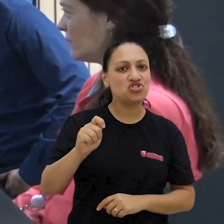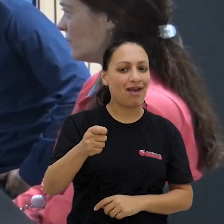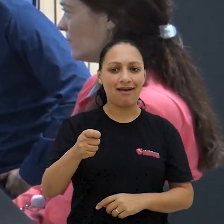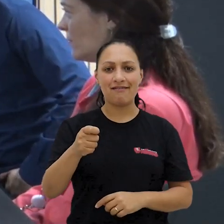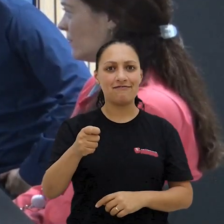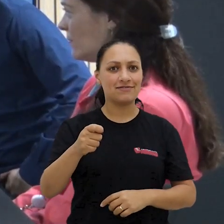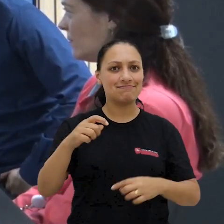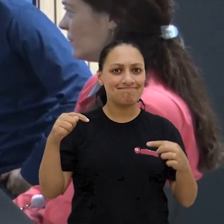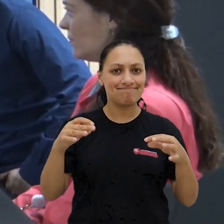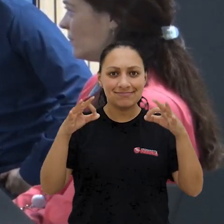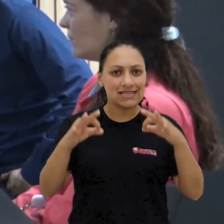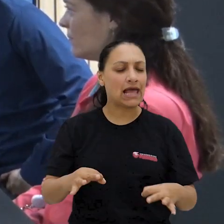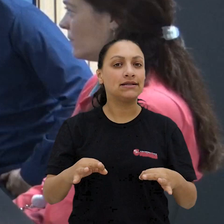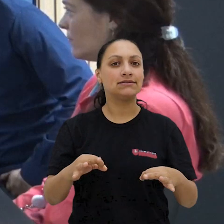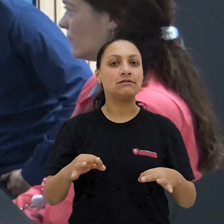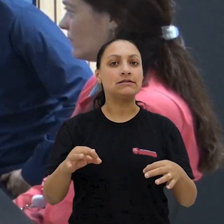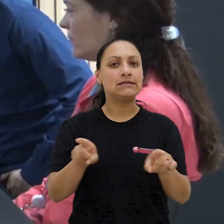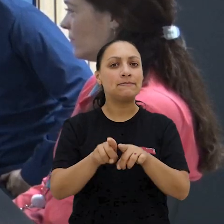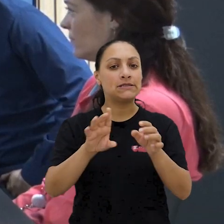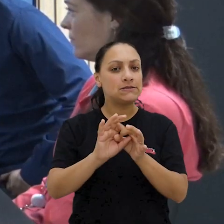pessoas disponíveis, eu acho que